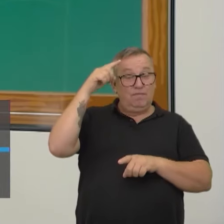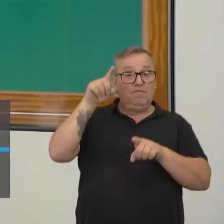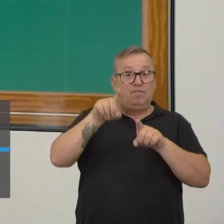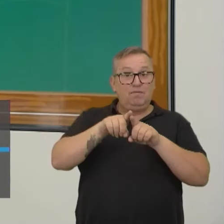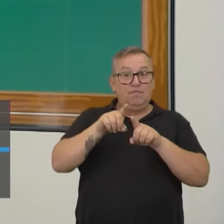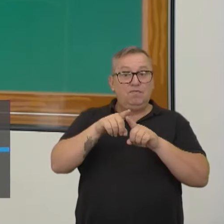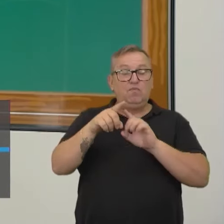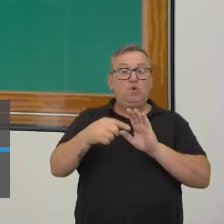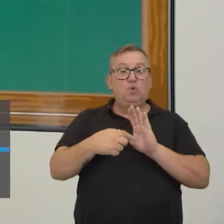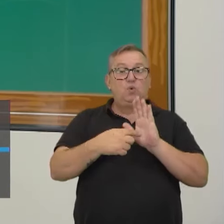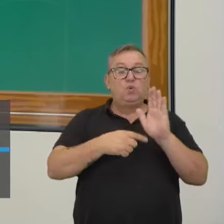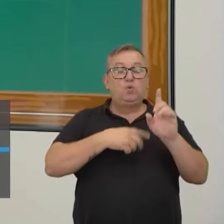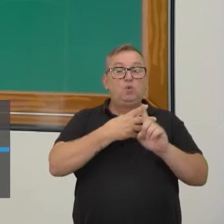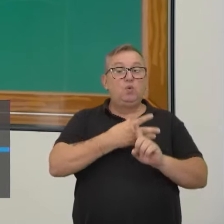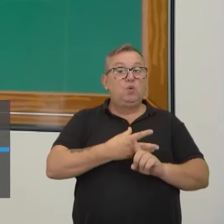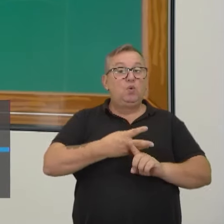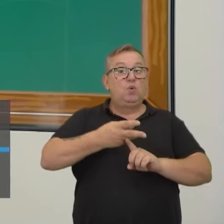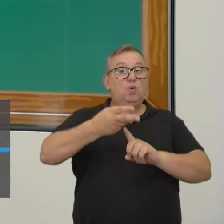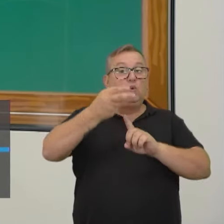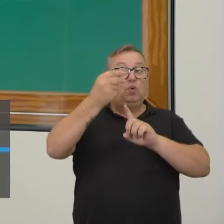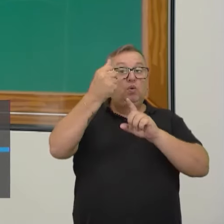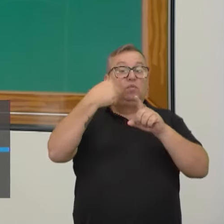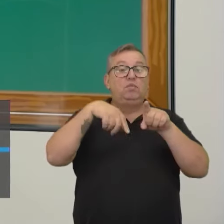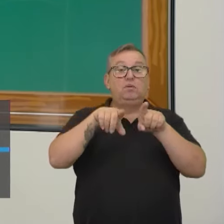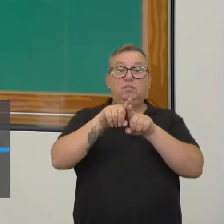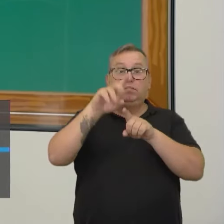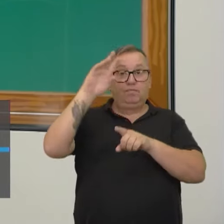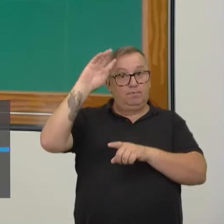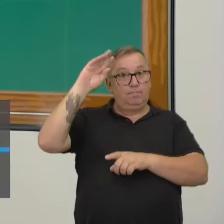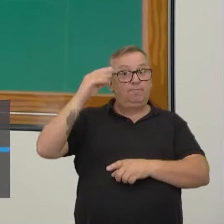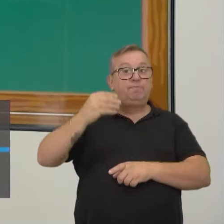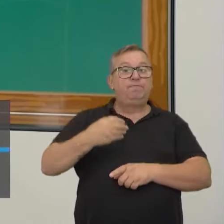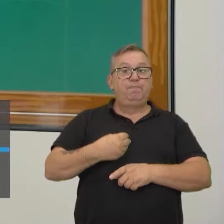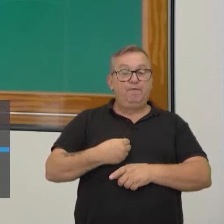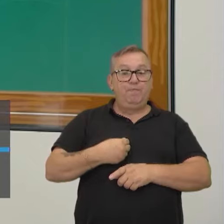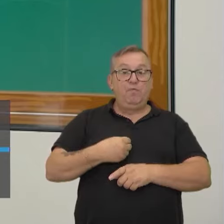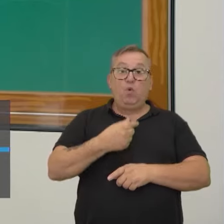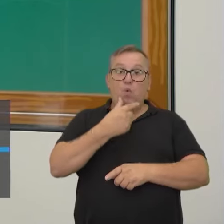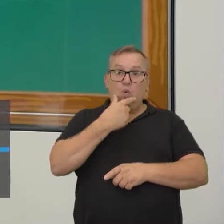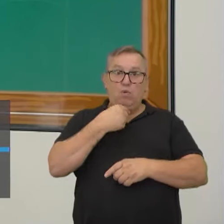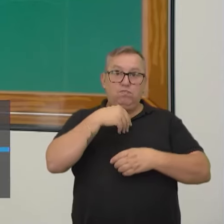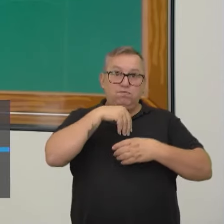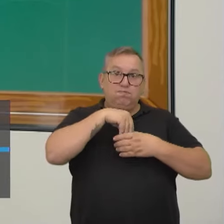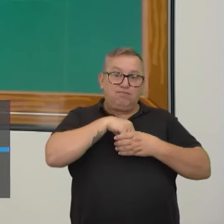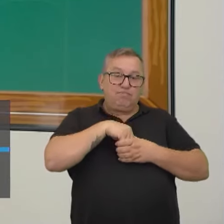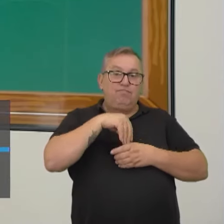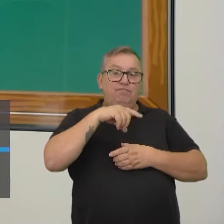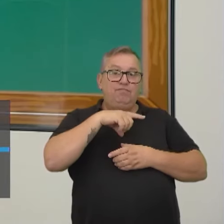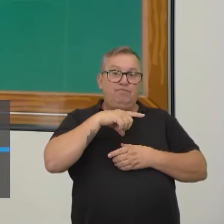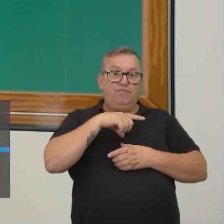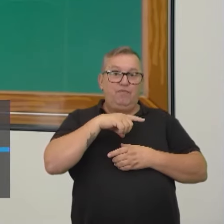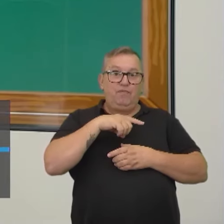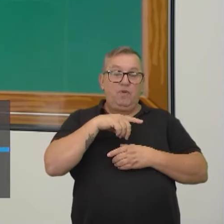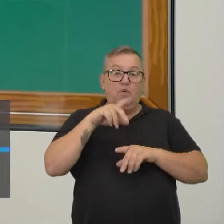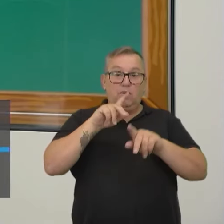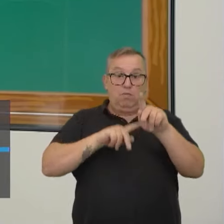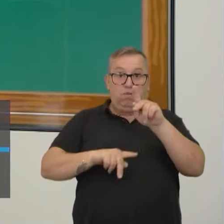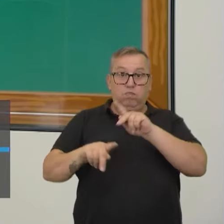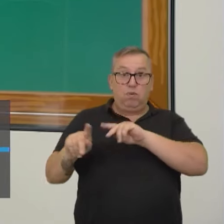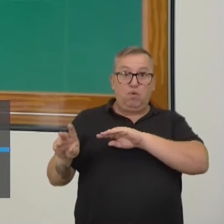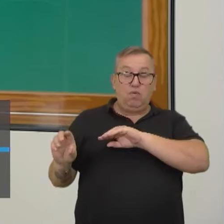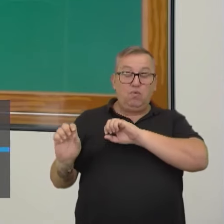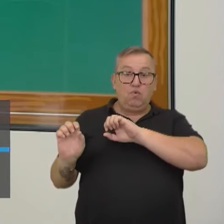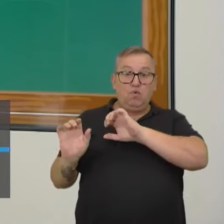suas manifestações artísticas, as suas manifestações espirituais. O homem carrega isso com ele. Então, os povos nômades, conforme eles